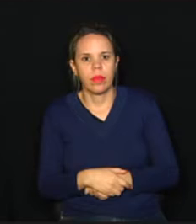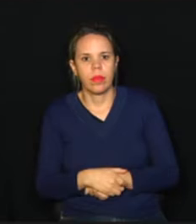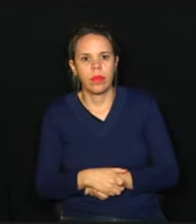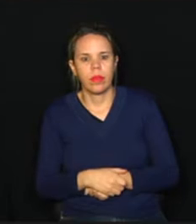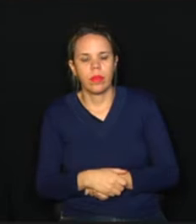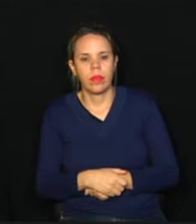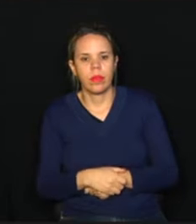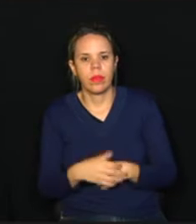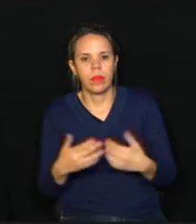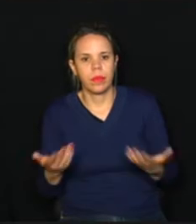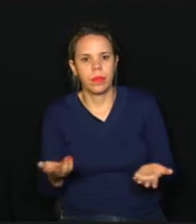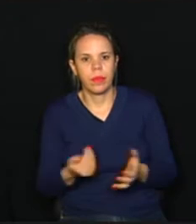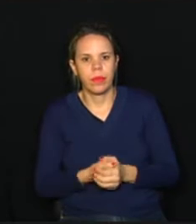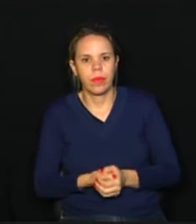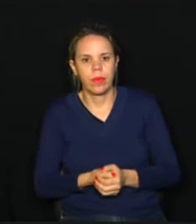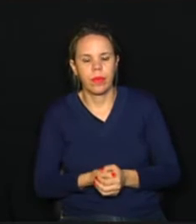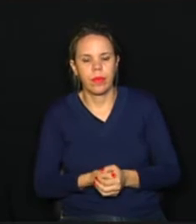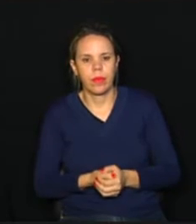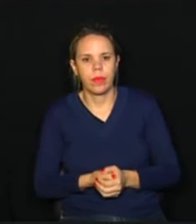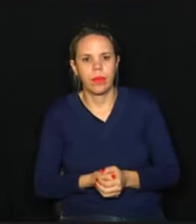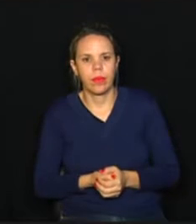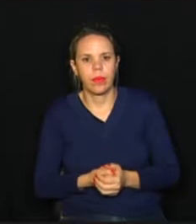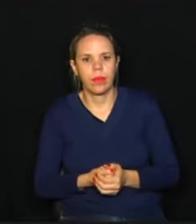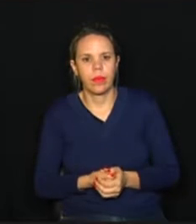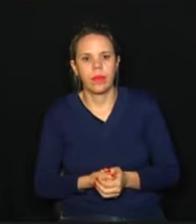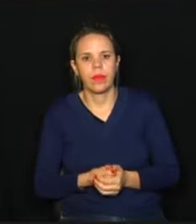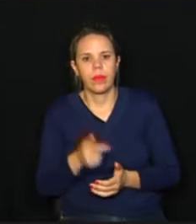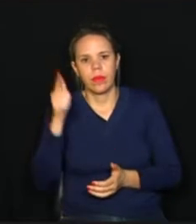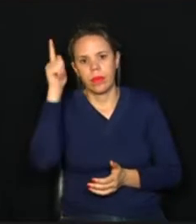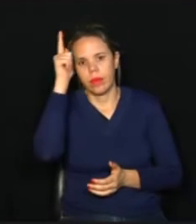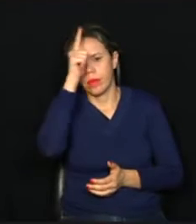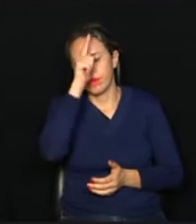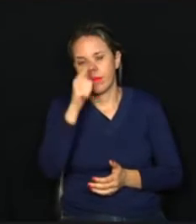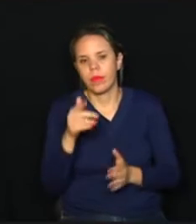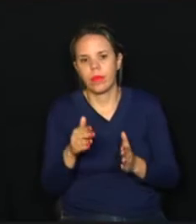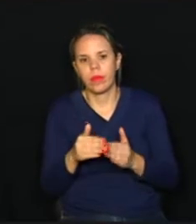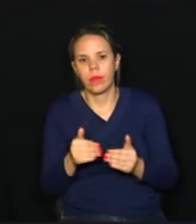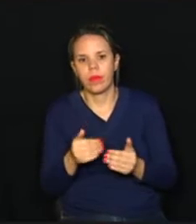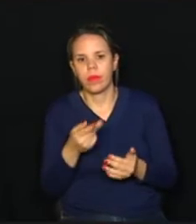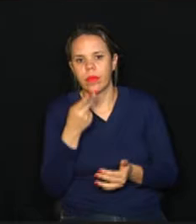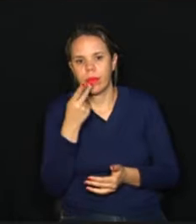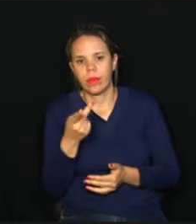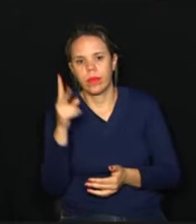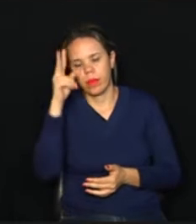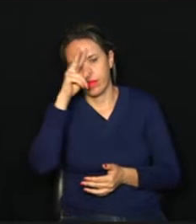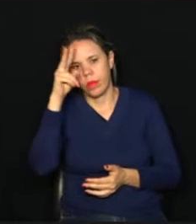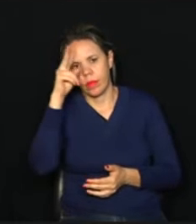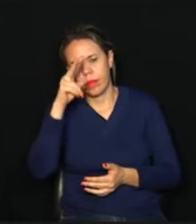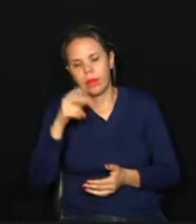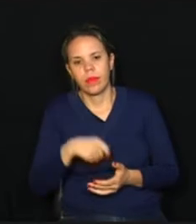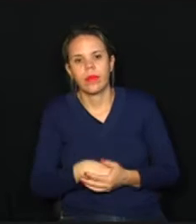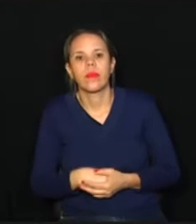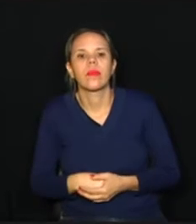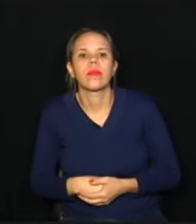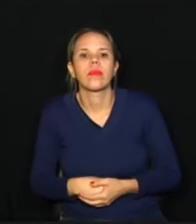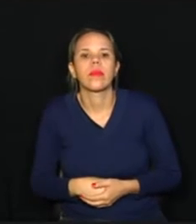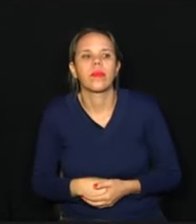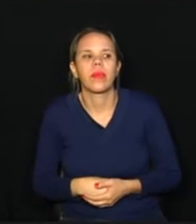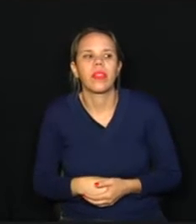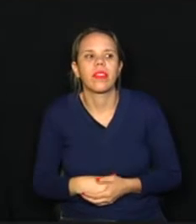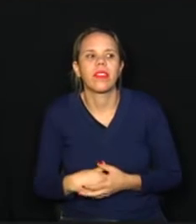E aí, Gustavo, Peta, eu peço licença para lembrar aqui